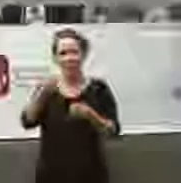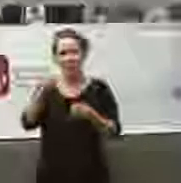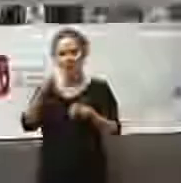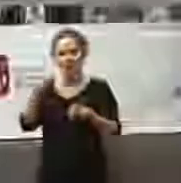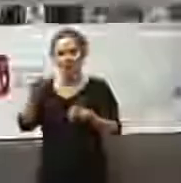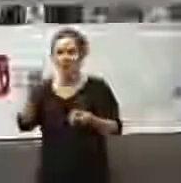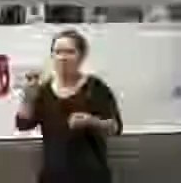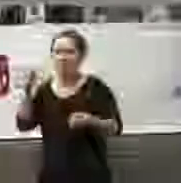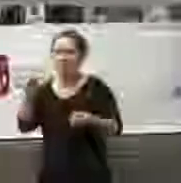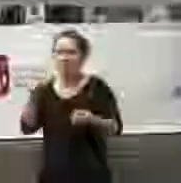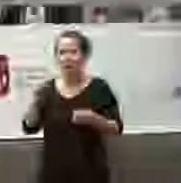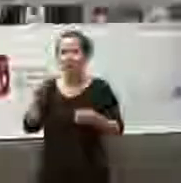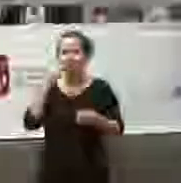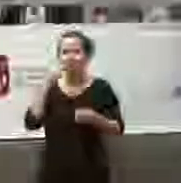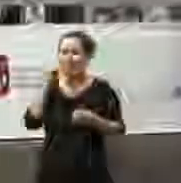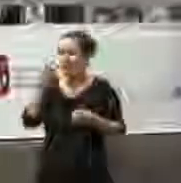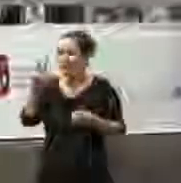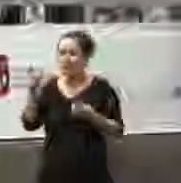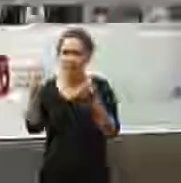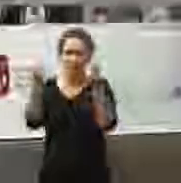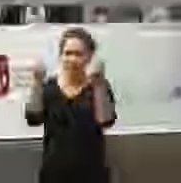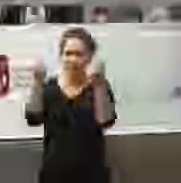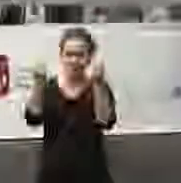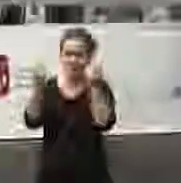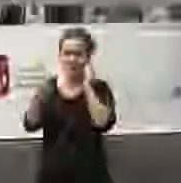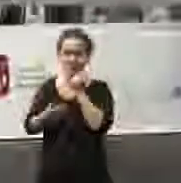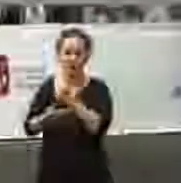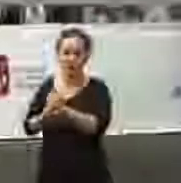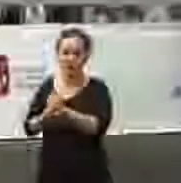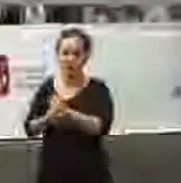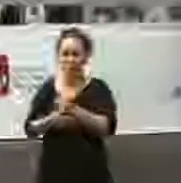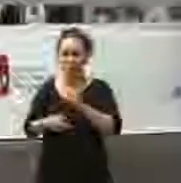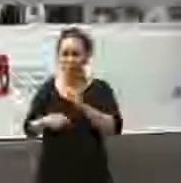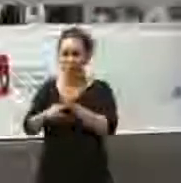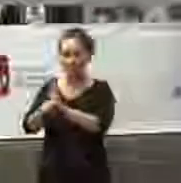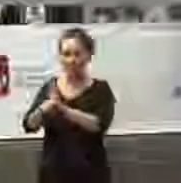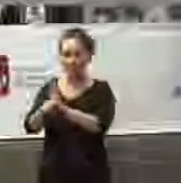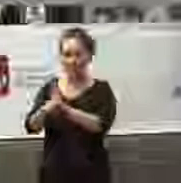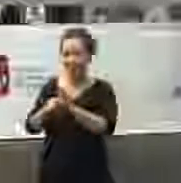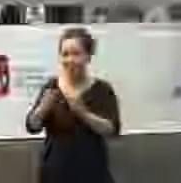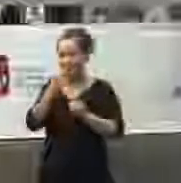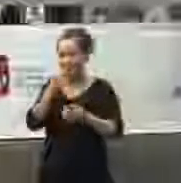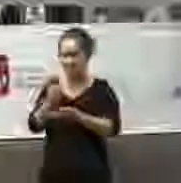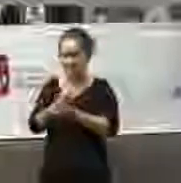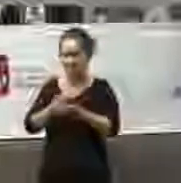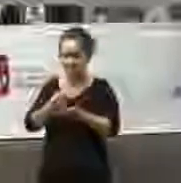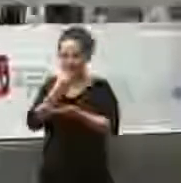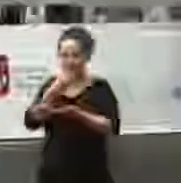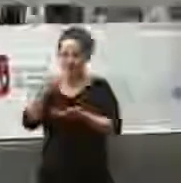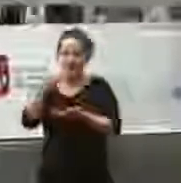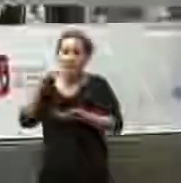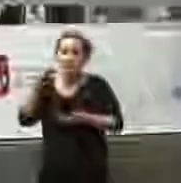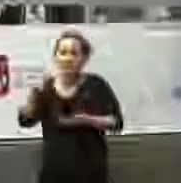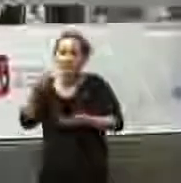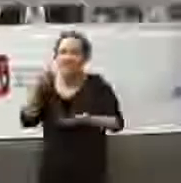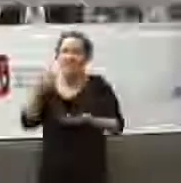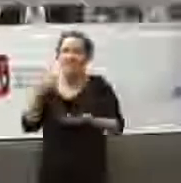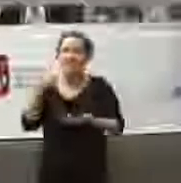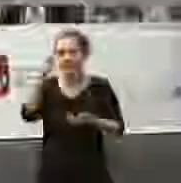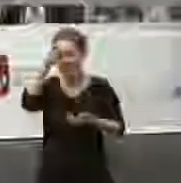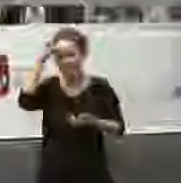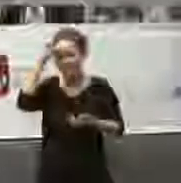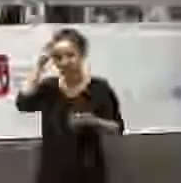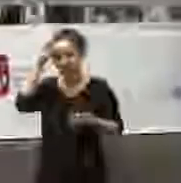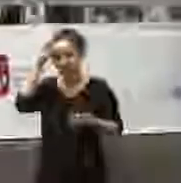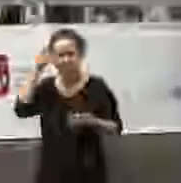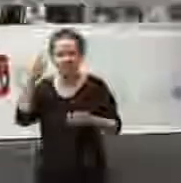todo nosso orçamento de assistência farmacêutica para comprar todos os medicamentos para três milhões de pessoas então realmente isso não fazia nenhum